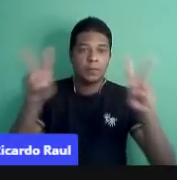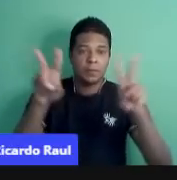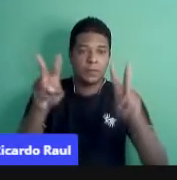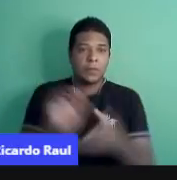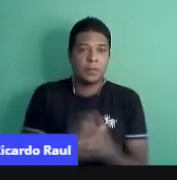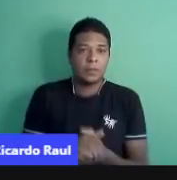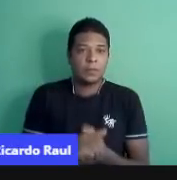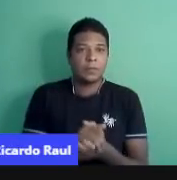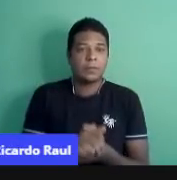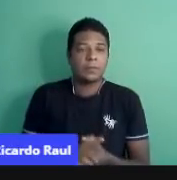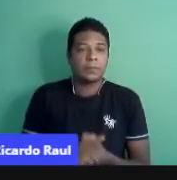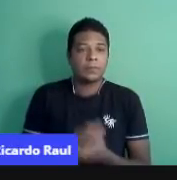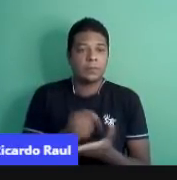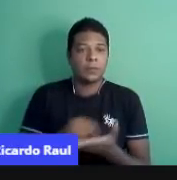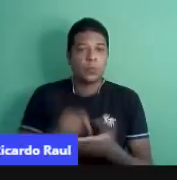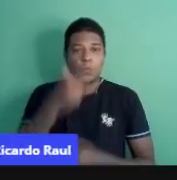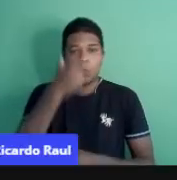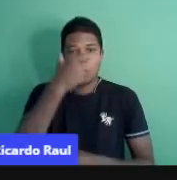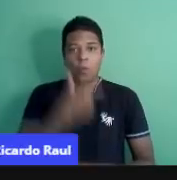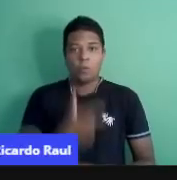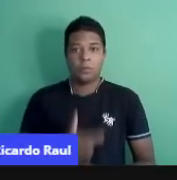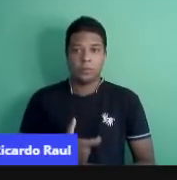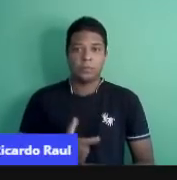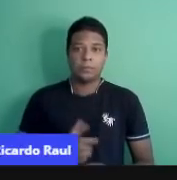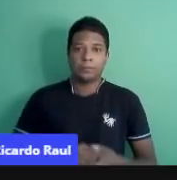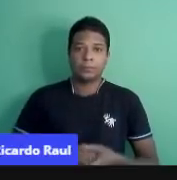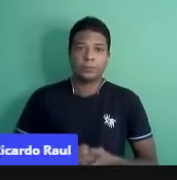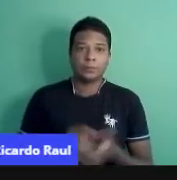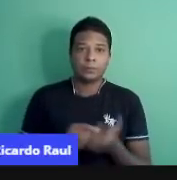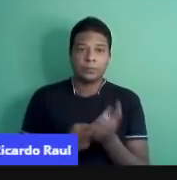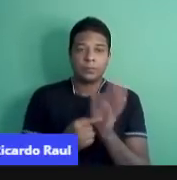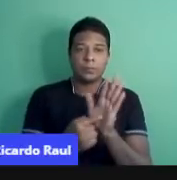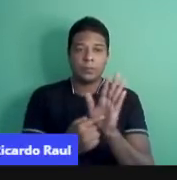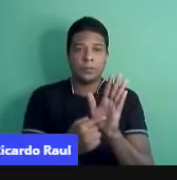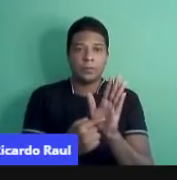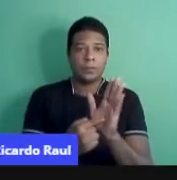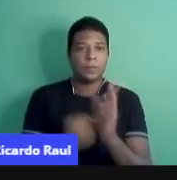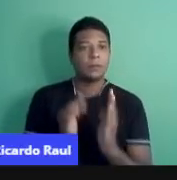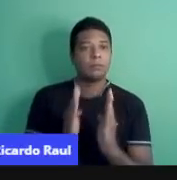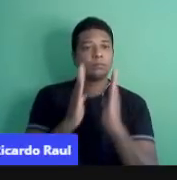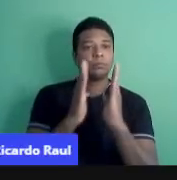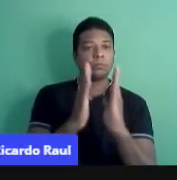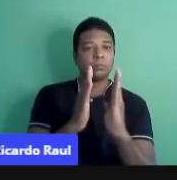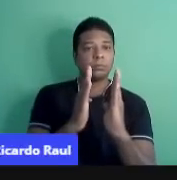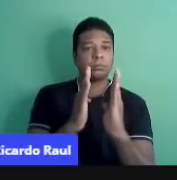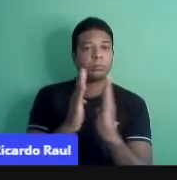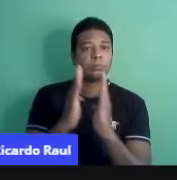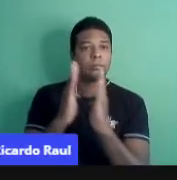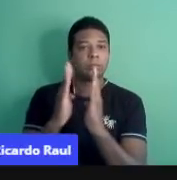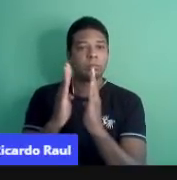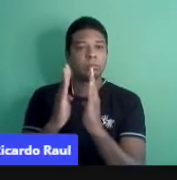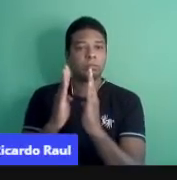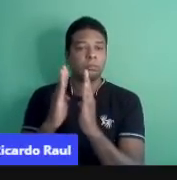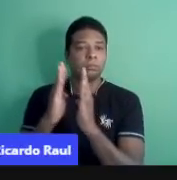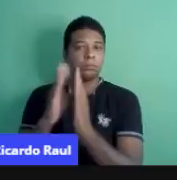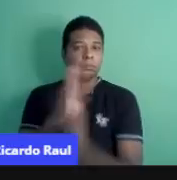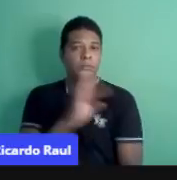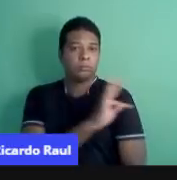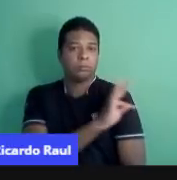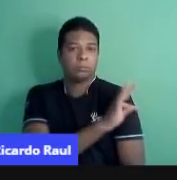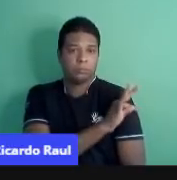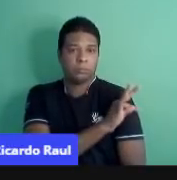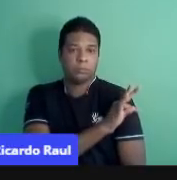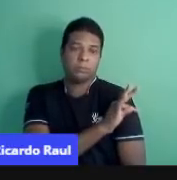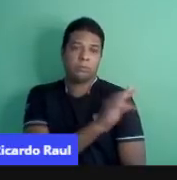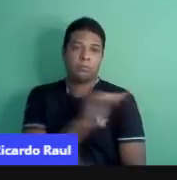aí aparecia uma coluna com várias técnicas que deveriam ser desenvolvidas, que